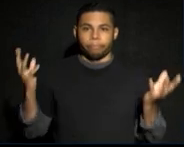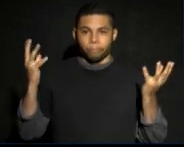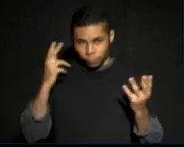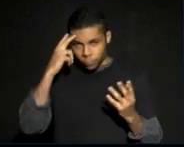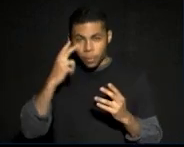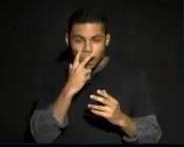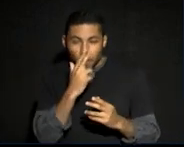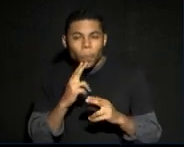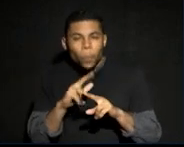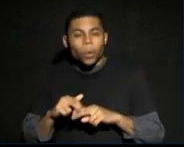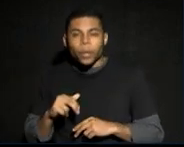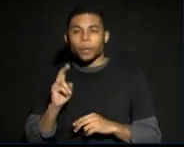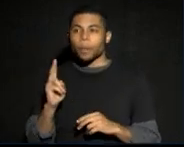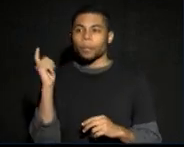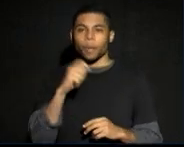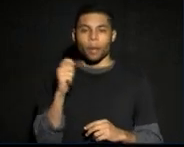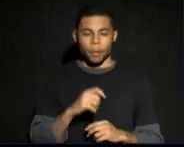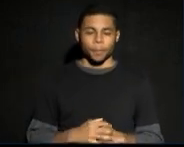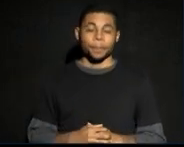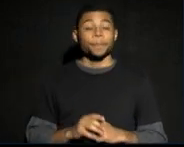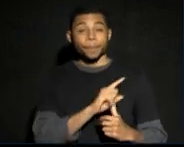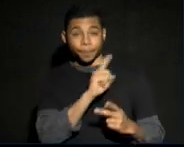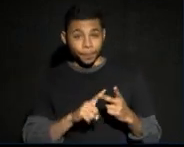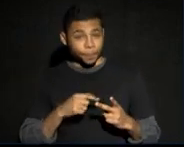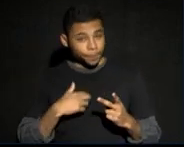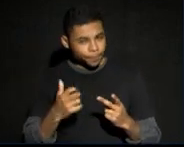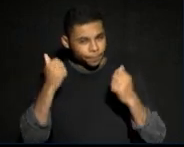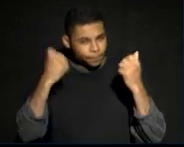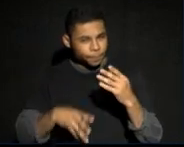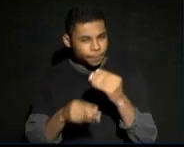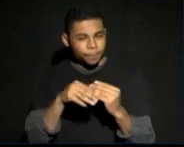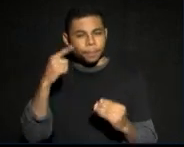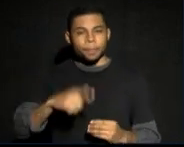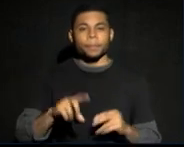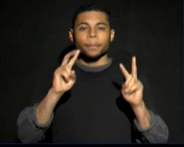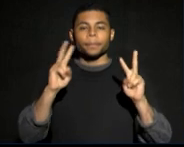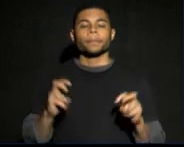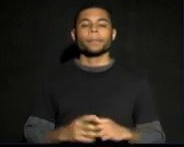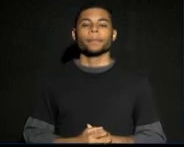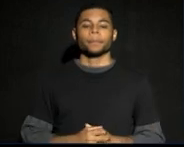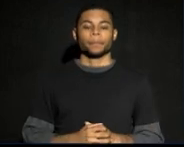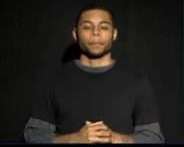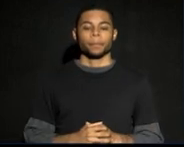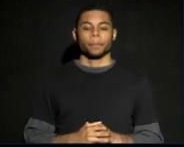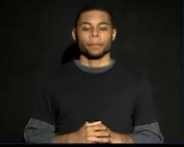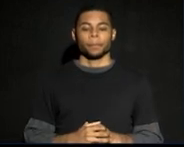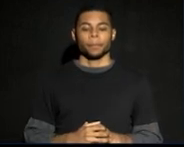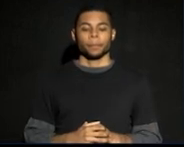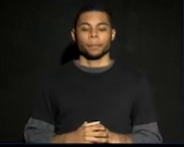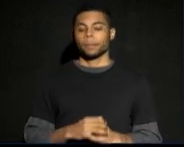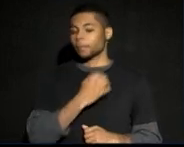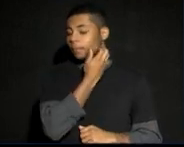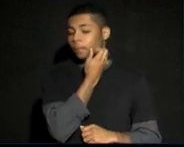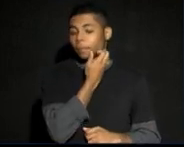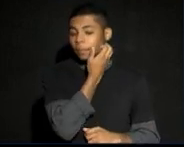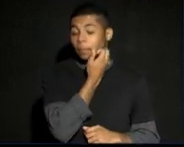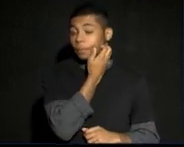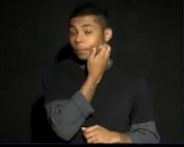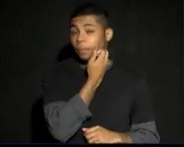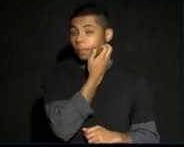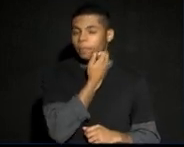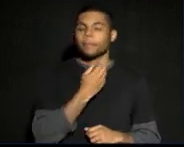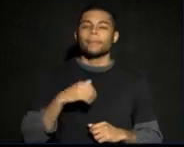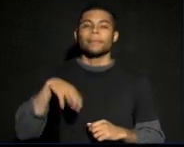como alguém que cresce o mercado e o segundo ponto que queria complementar é do impacto é nominal dá uma ordem de grandeza